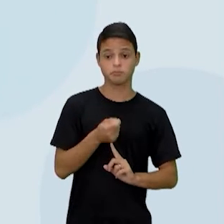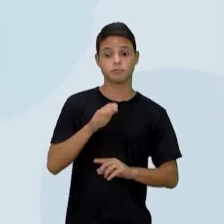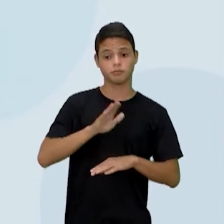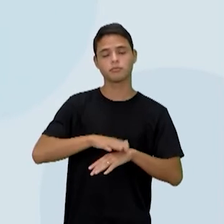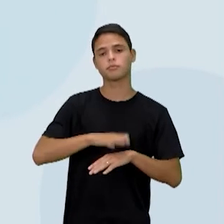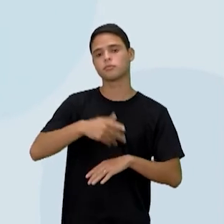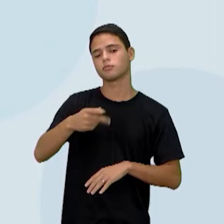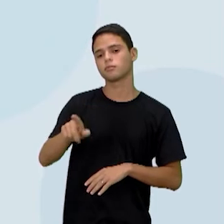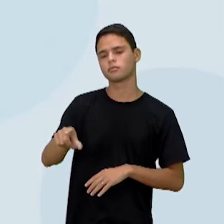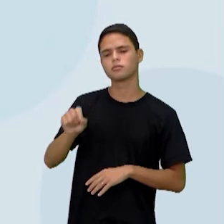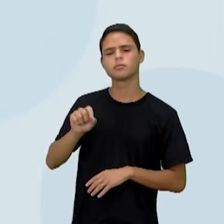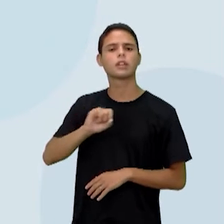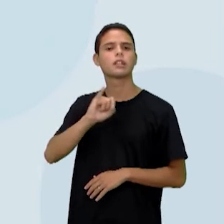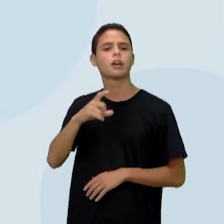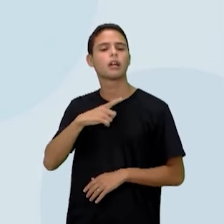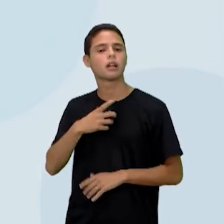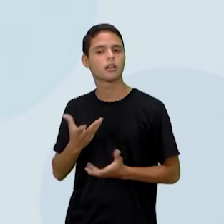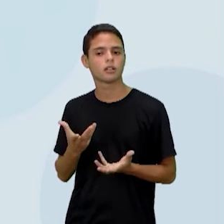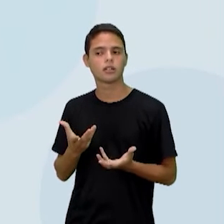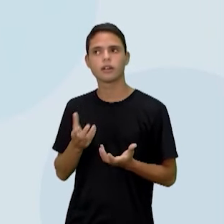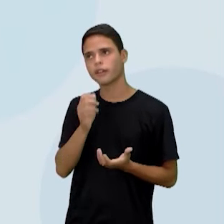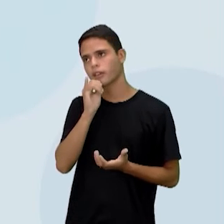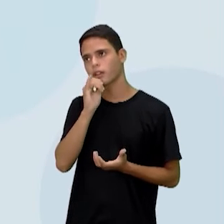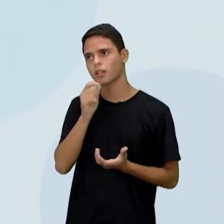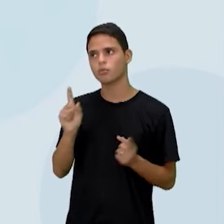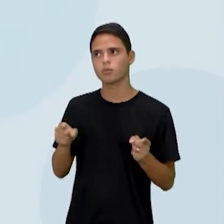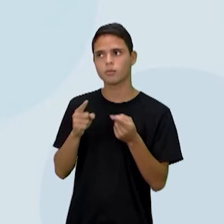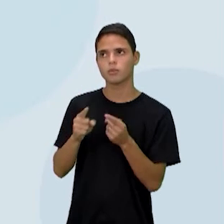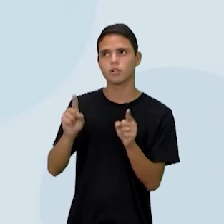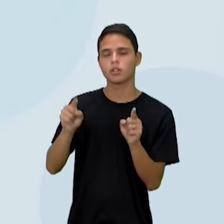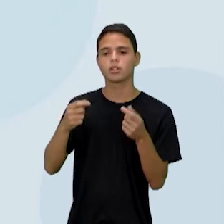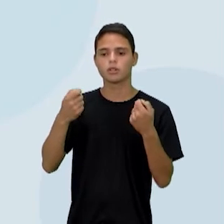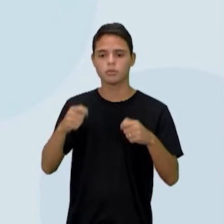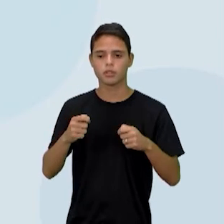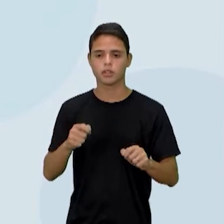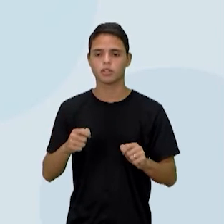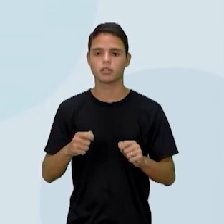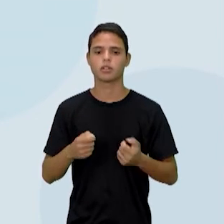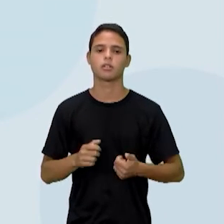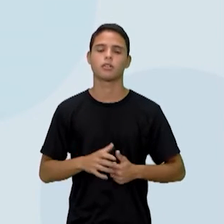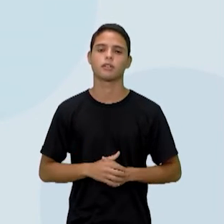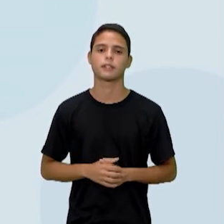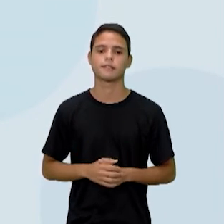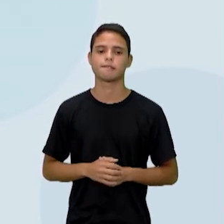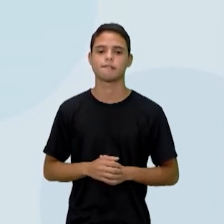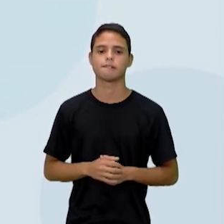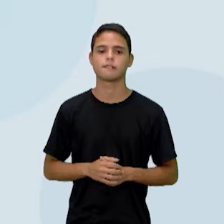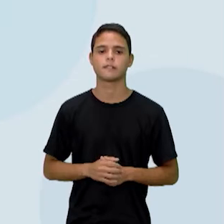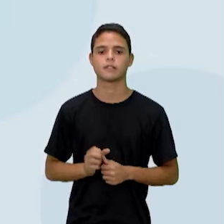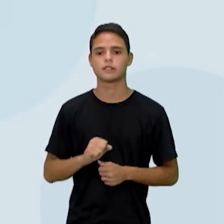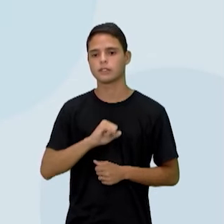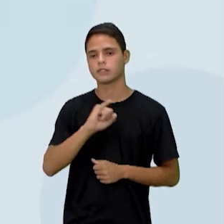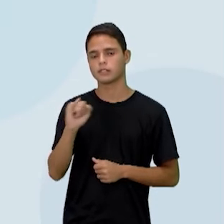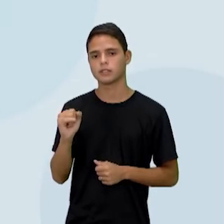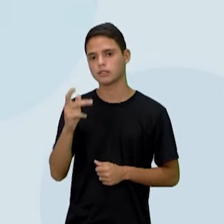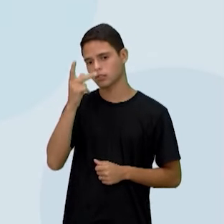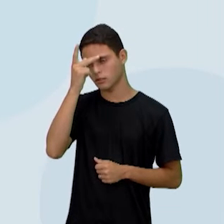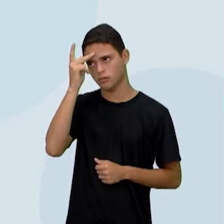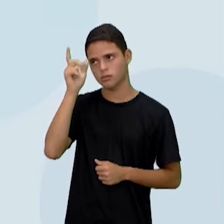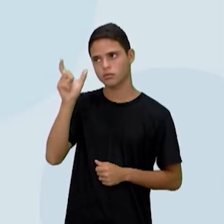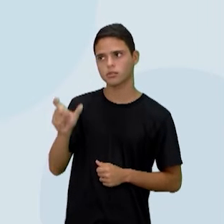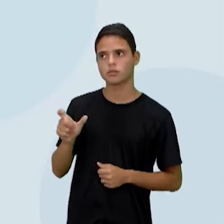escolha. Então, se eu quis fazer uma música, eu vou ter que criar uma partitura, convencional ou não convencional. Se eu quis fazer,